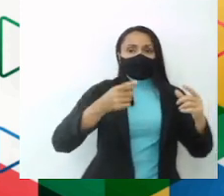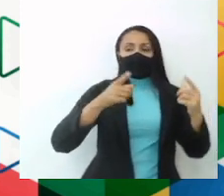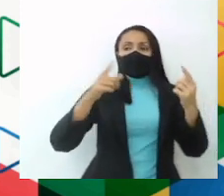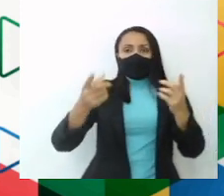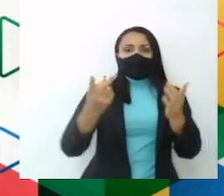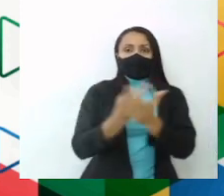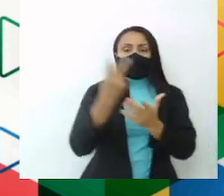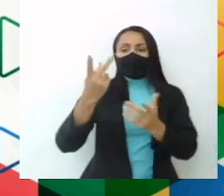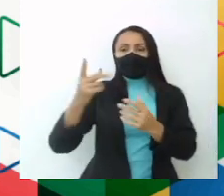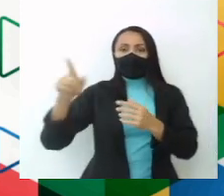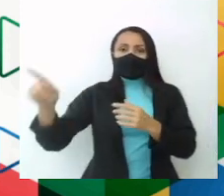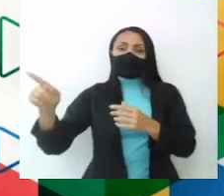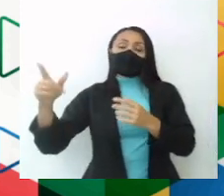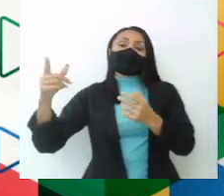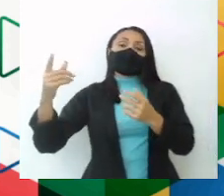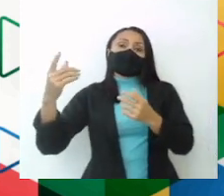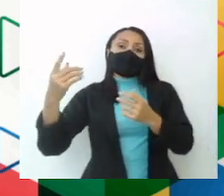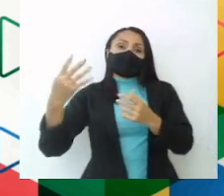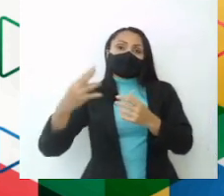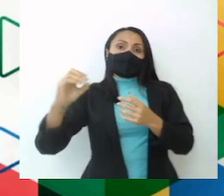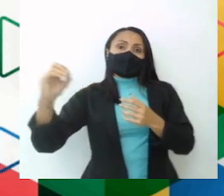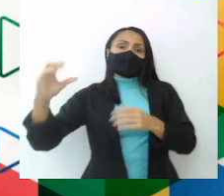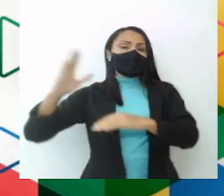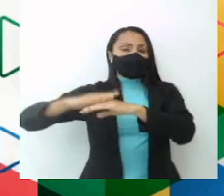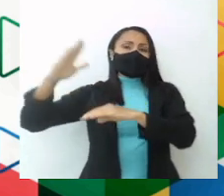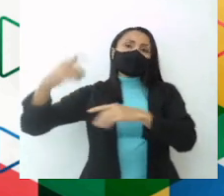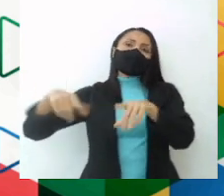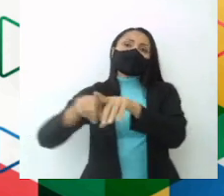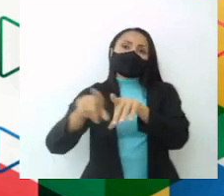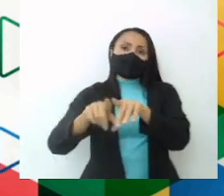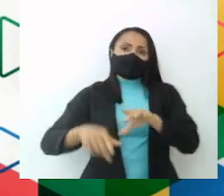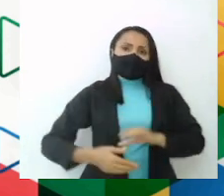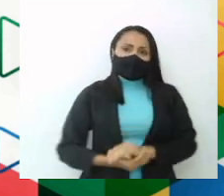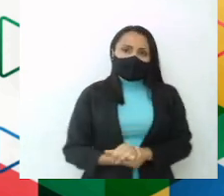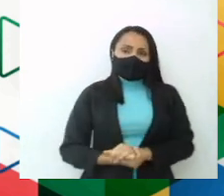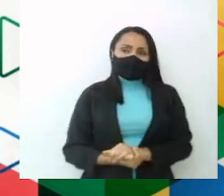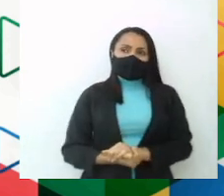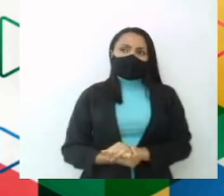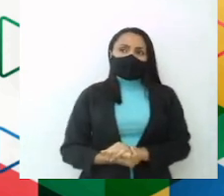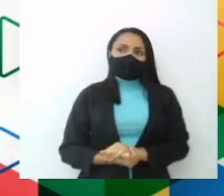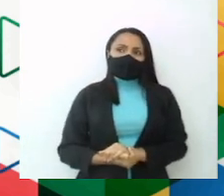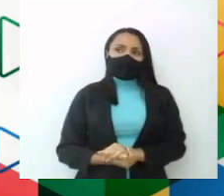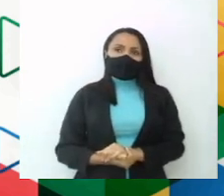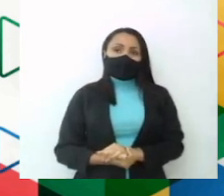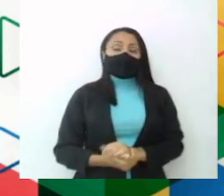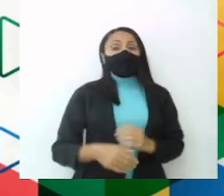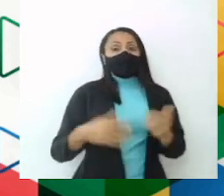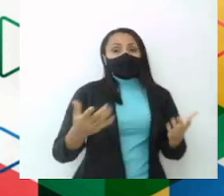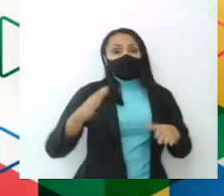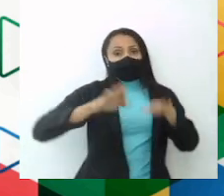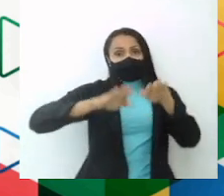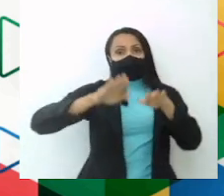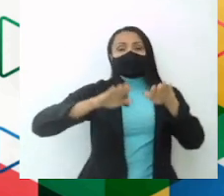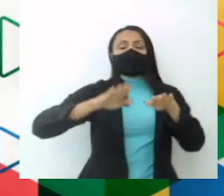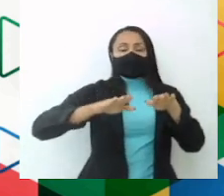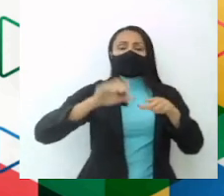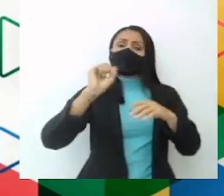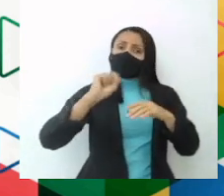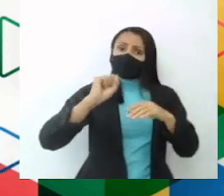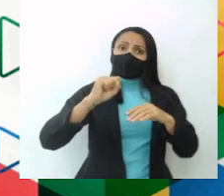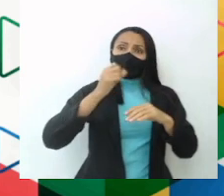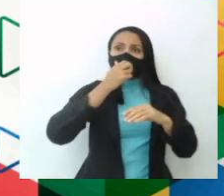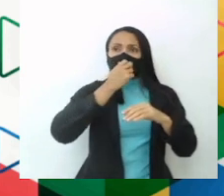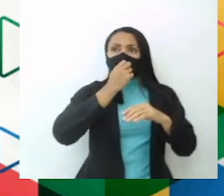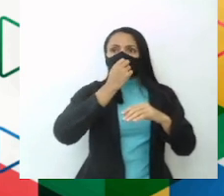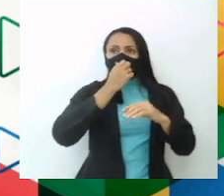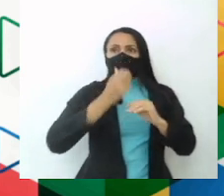Então, são grandezas diretamente proporcionais. A gente chama aqui de grandezas diretamente proporcionais. E